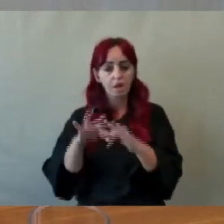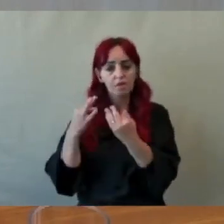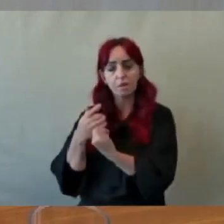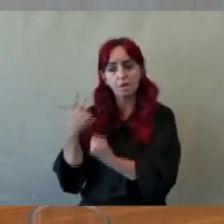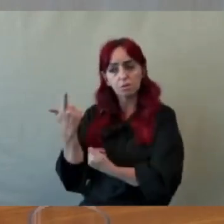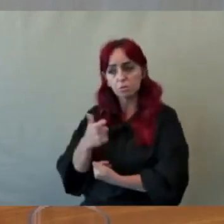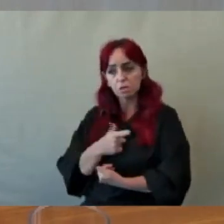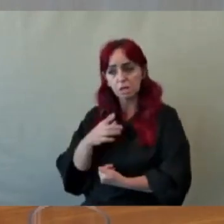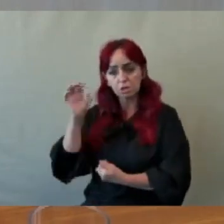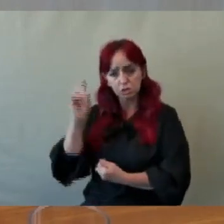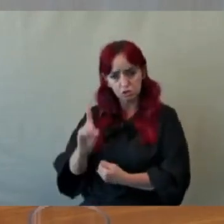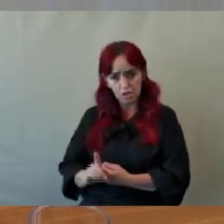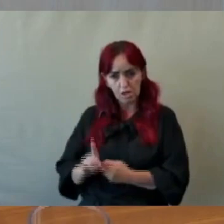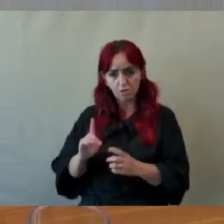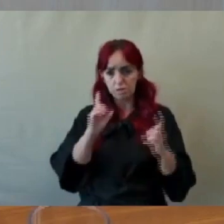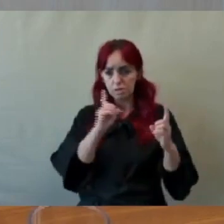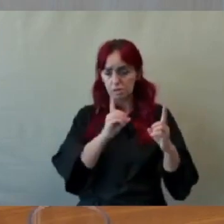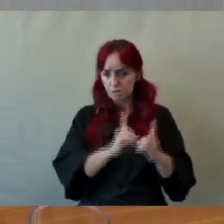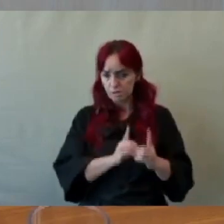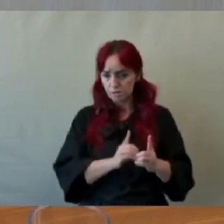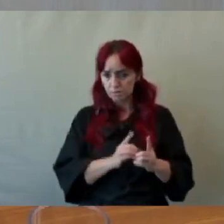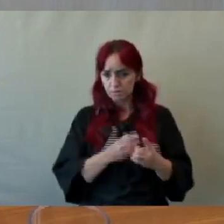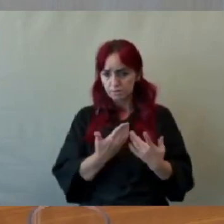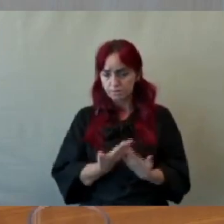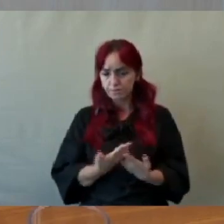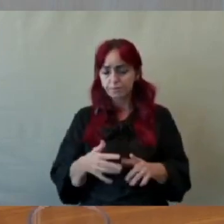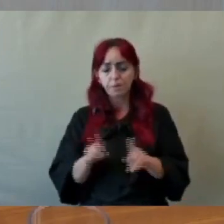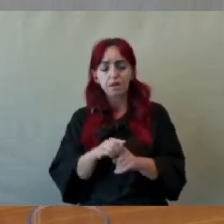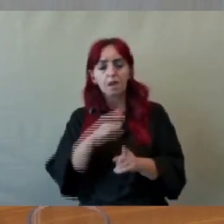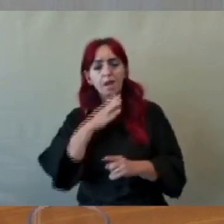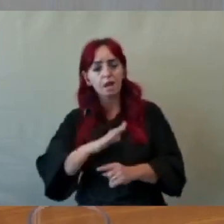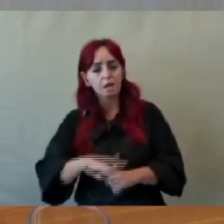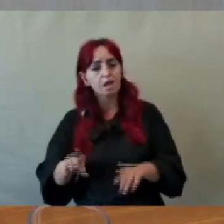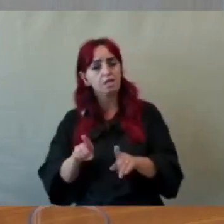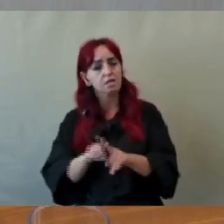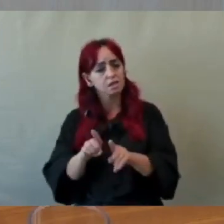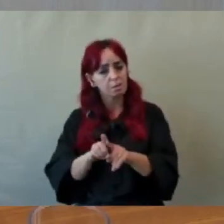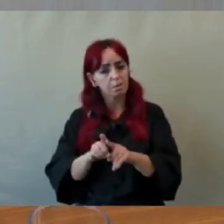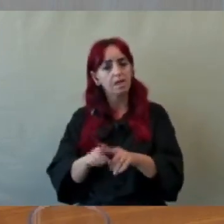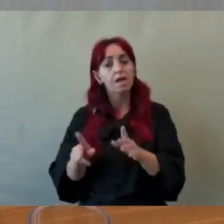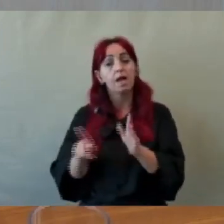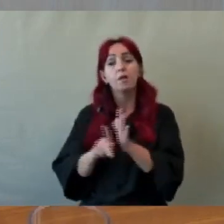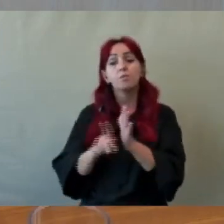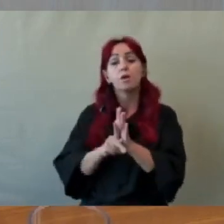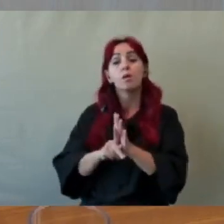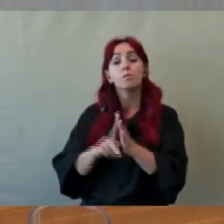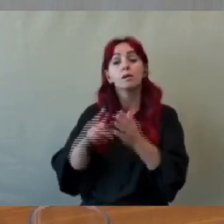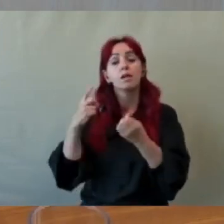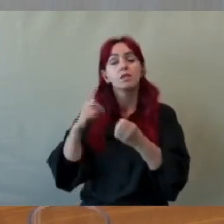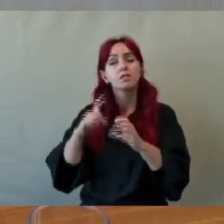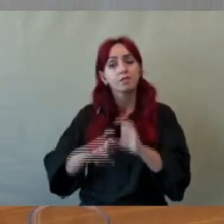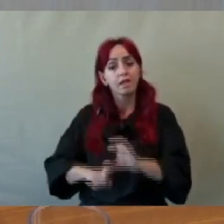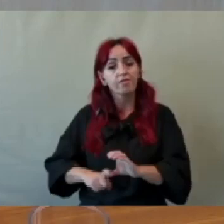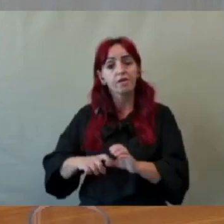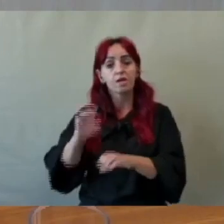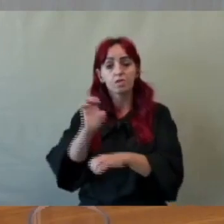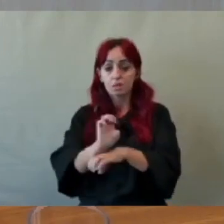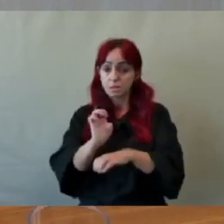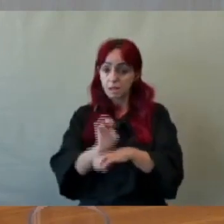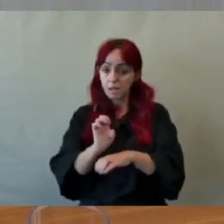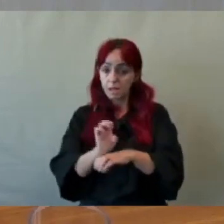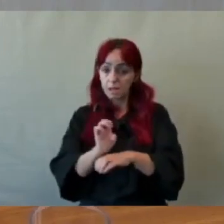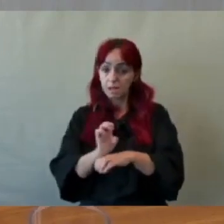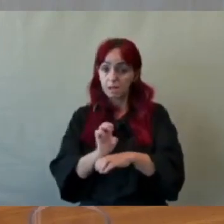atendimento? A criança não é também um dever compartilhado do Estado, junto das famílias, assegurarem o